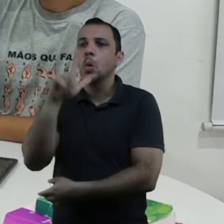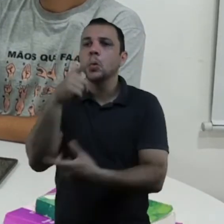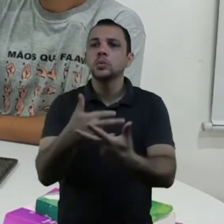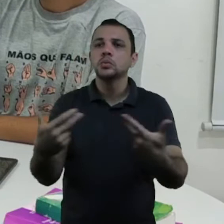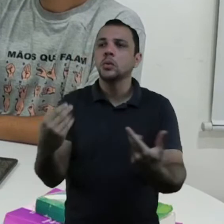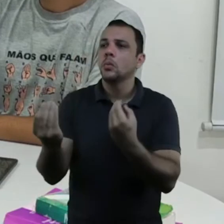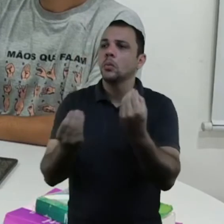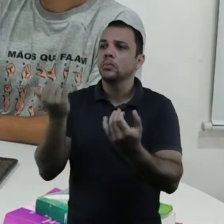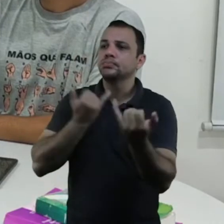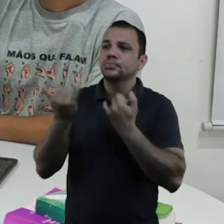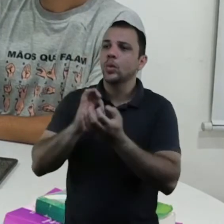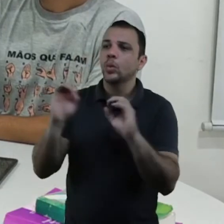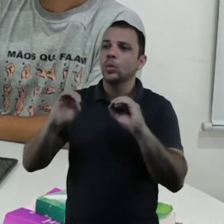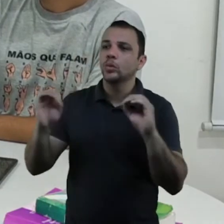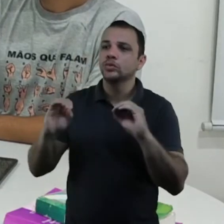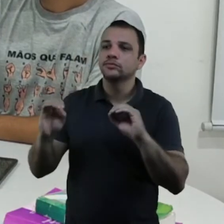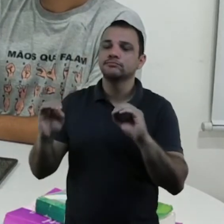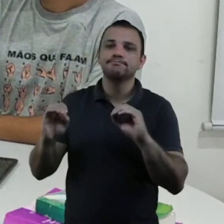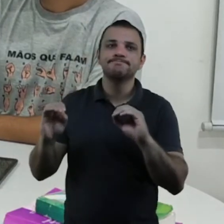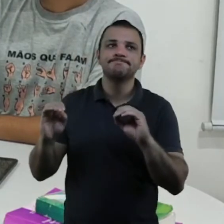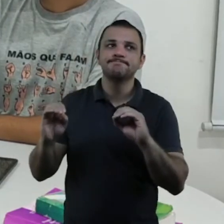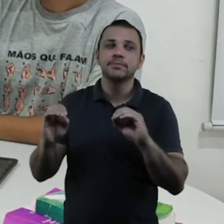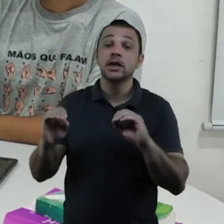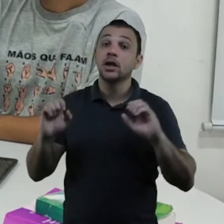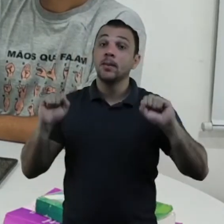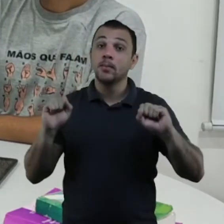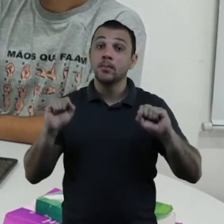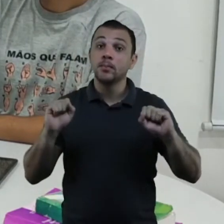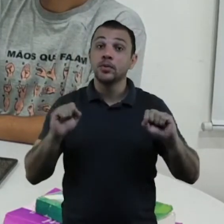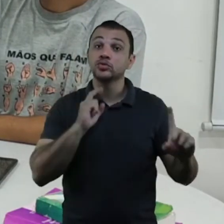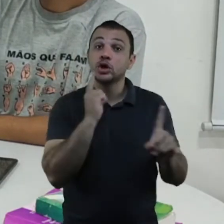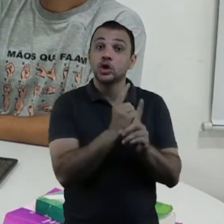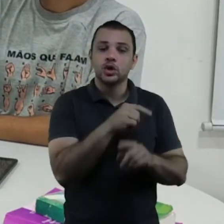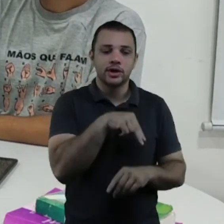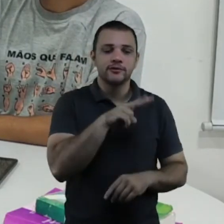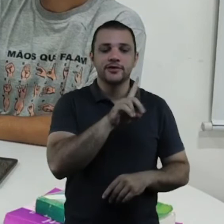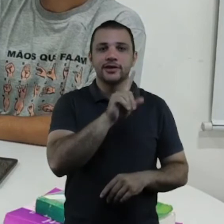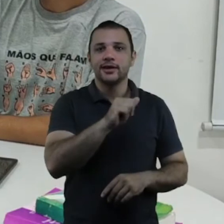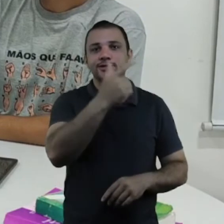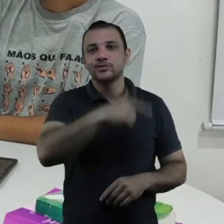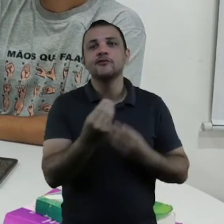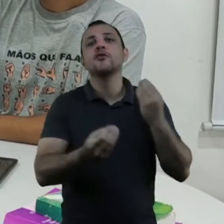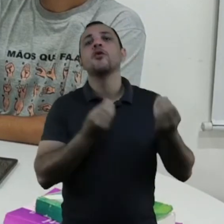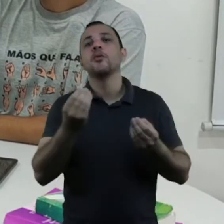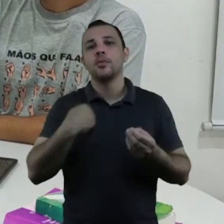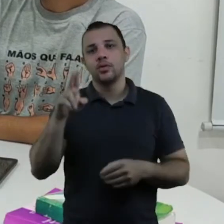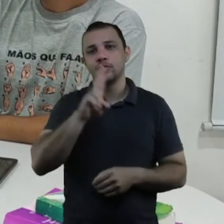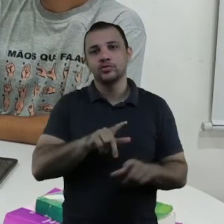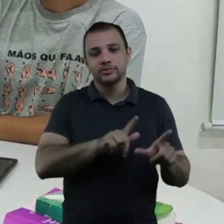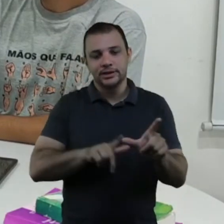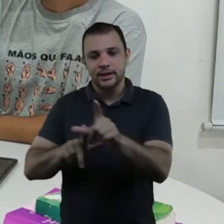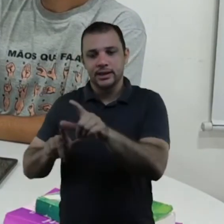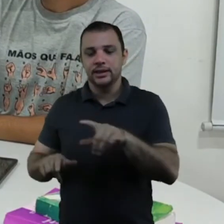computador está desligada? Existe um atalhozinho de teclado que nós usamos para chamar o NVDA, que é o Ctrl+Alt+N. Você vai